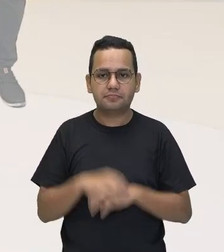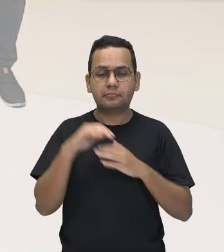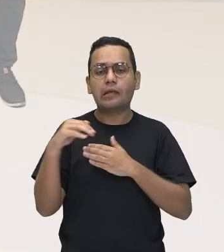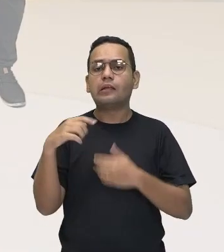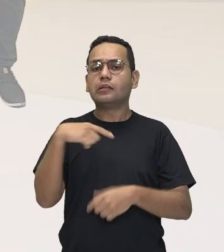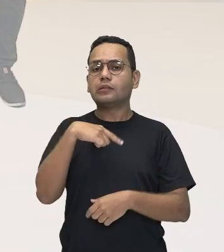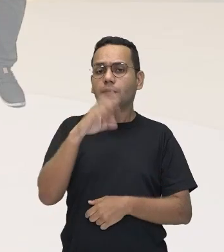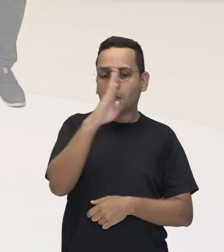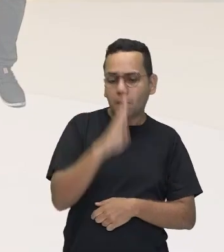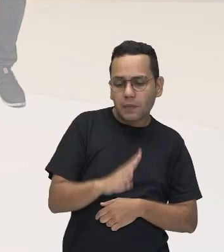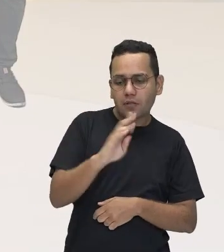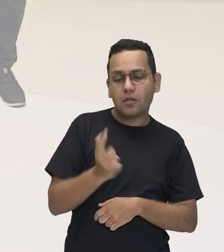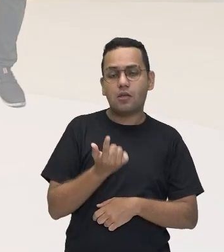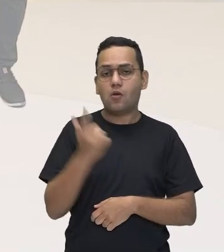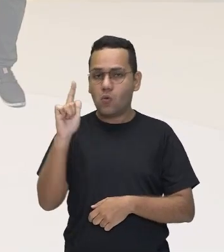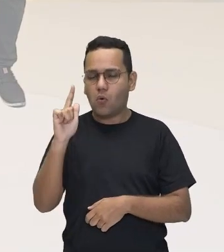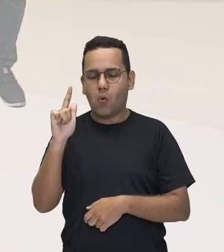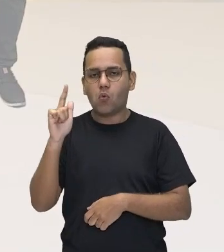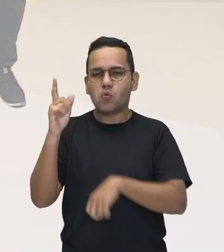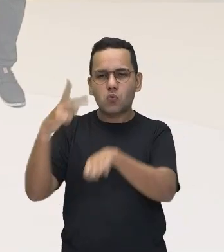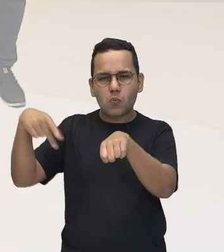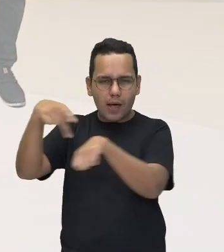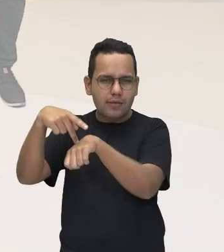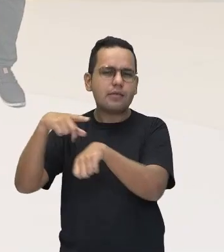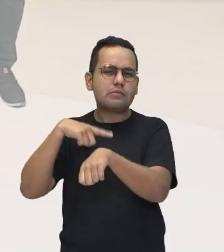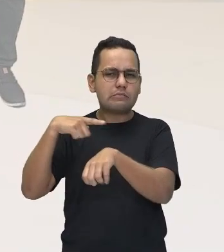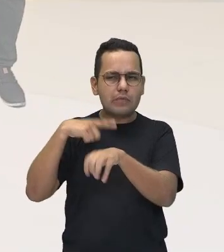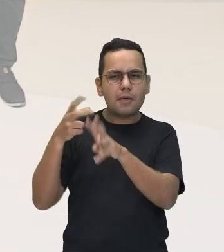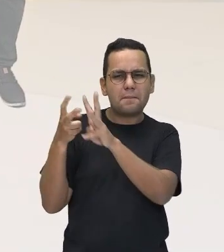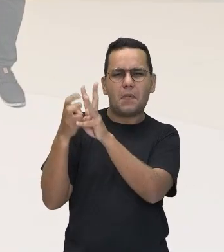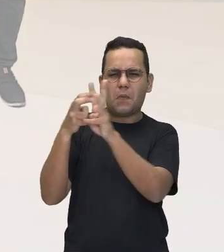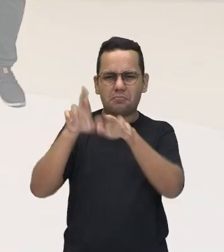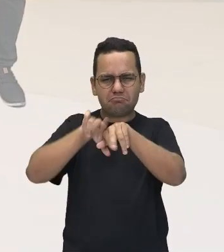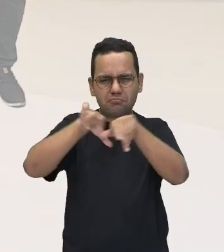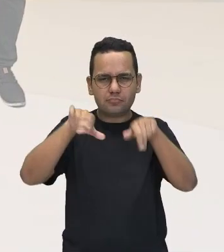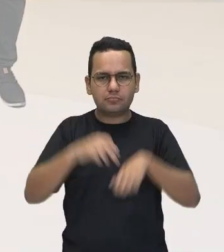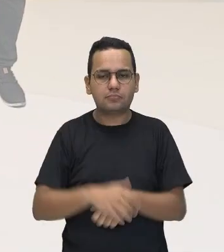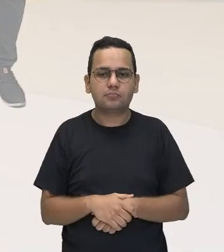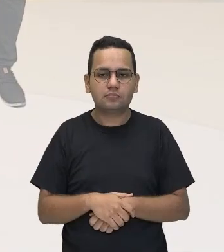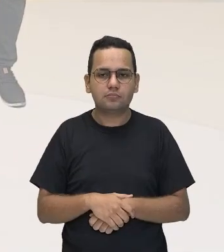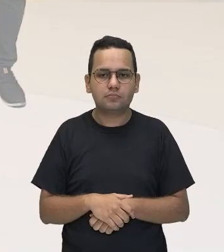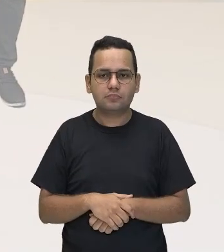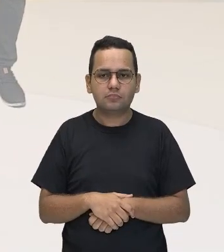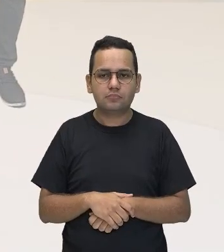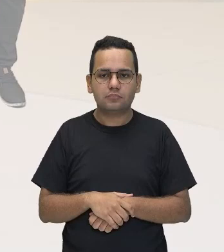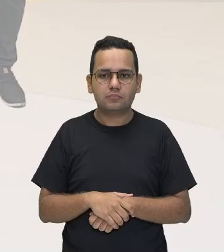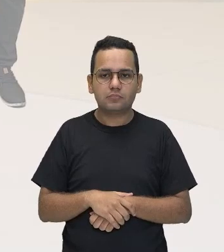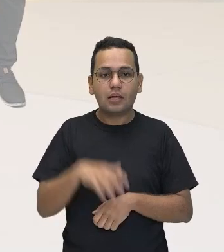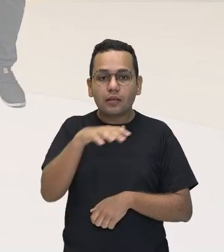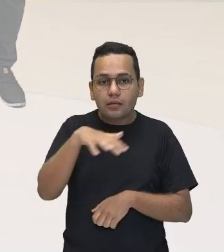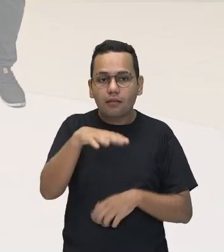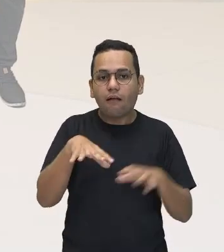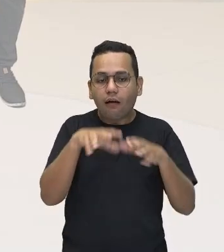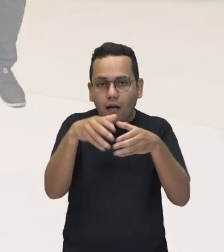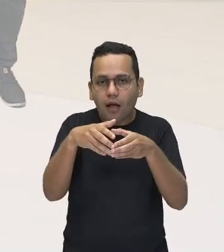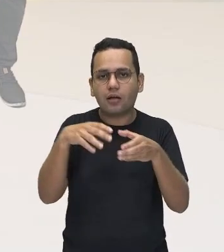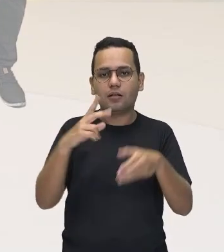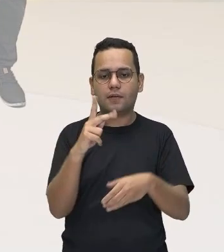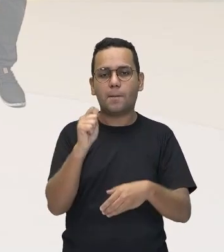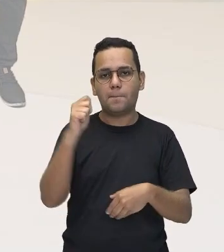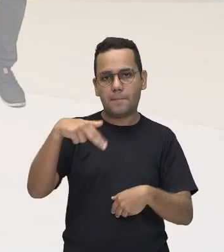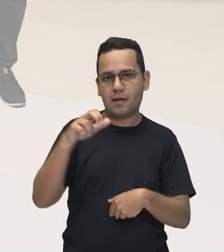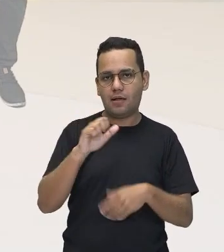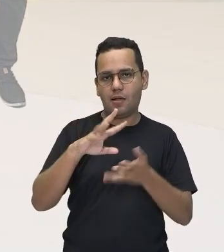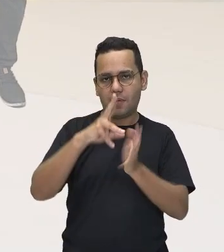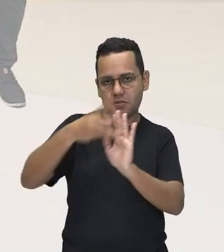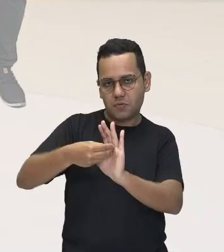nos outros países, né? A gente tem povos indígenas, populações indígenas que ocupam essa região chamada de Pan-Amazônia.